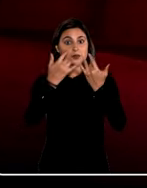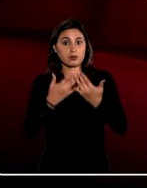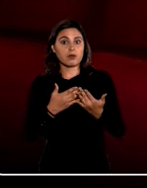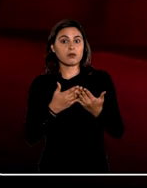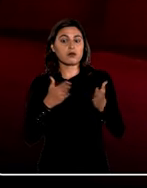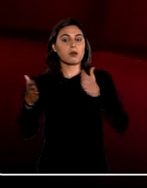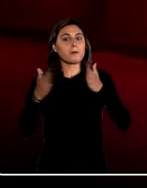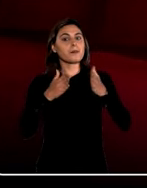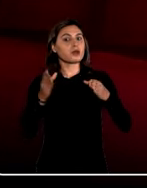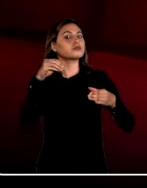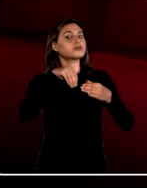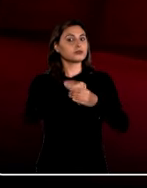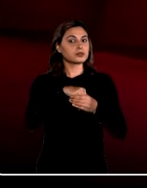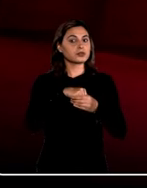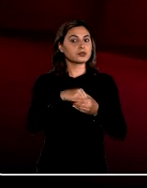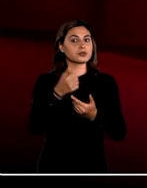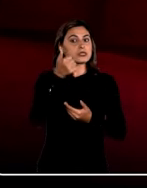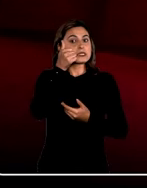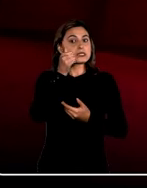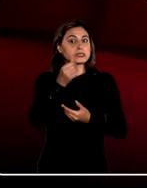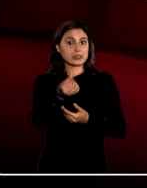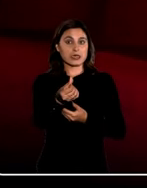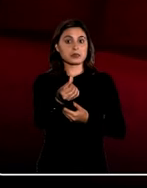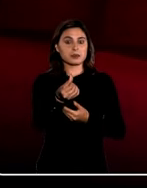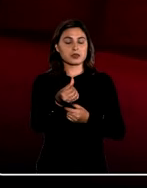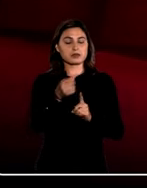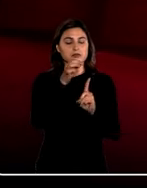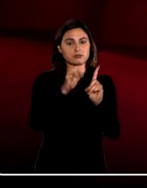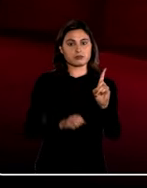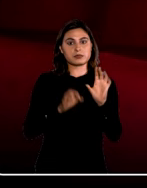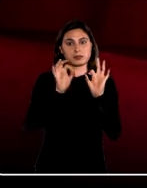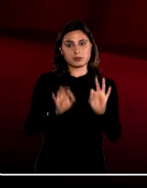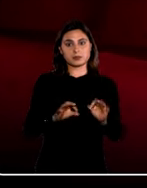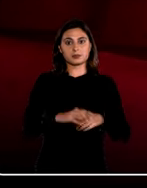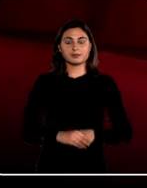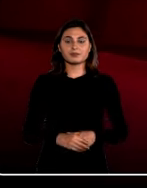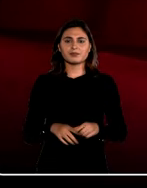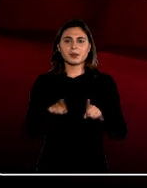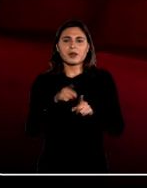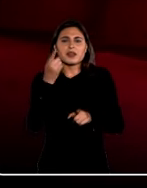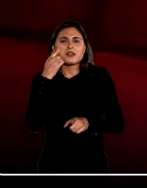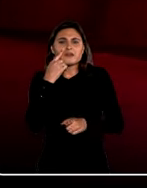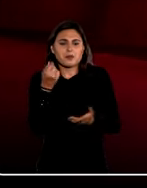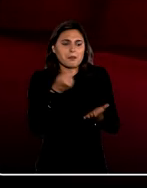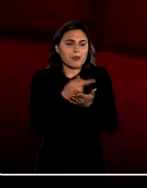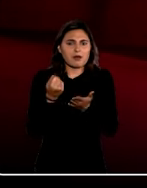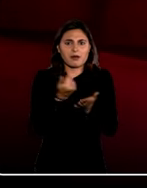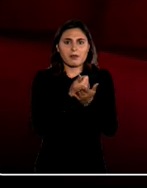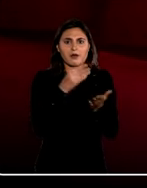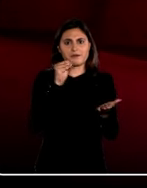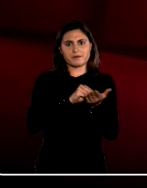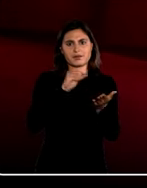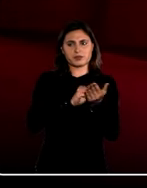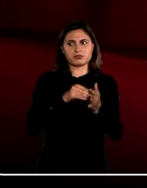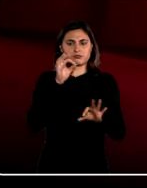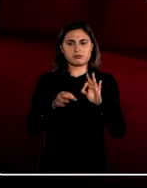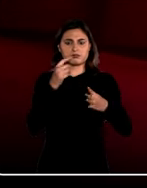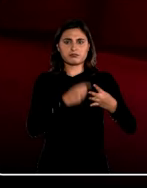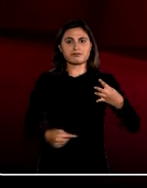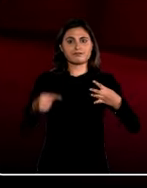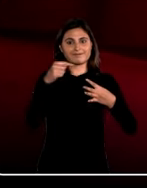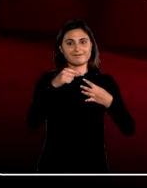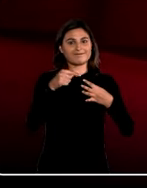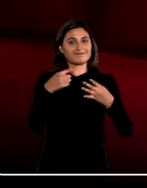prazo decadencial de 6 meses Além disso porque ao verificar a falta do pagamento a justiça de primeira